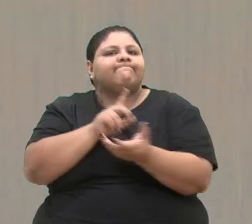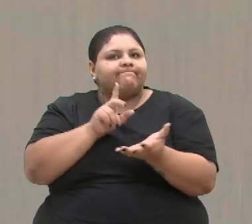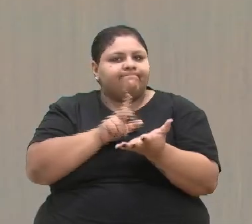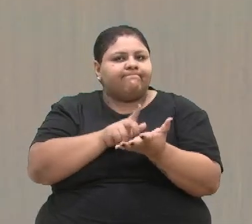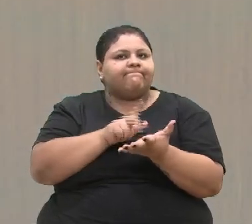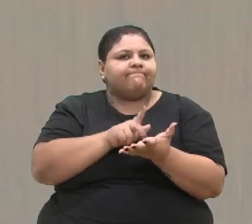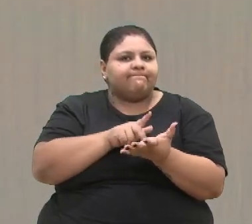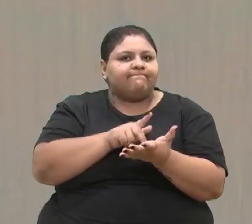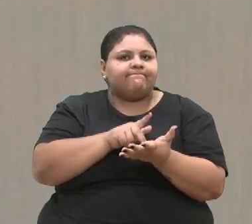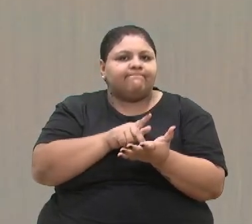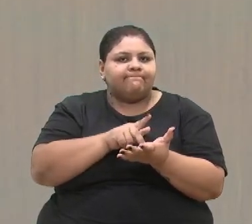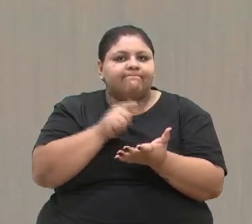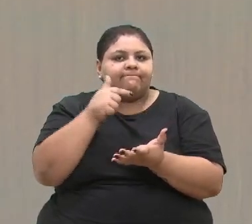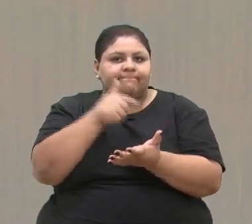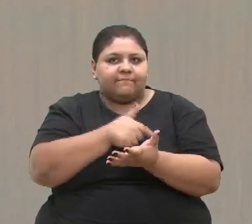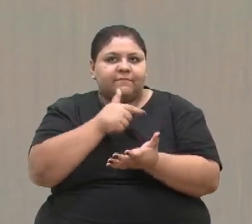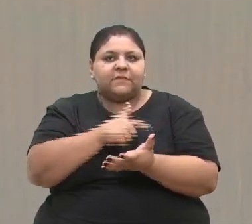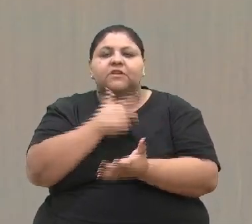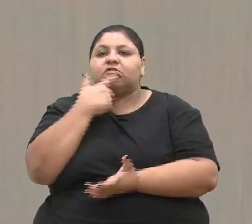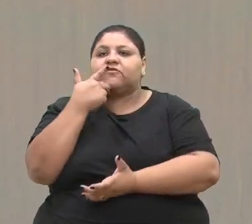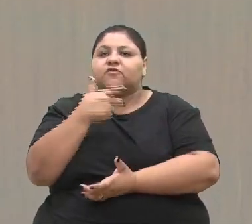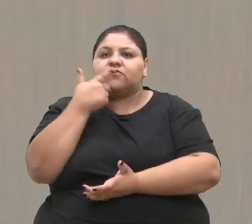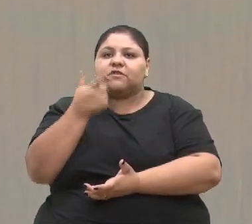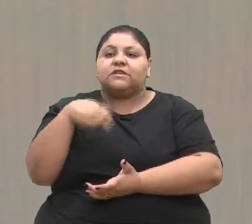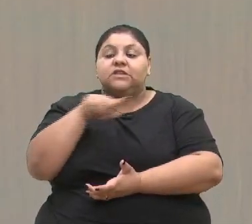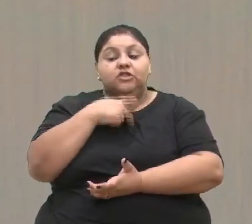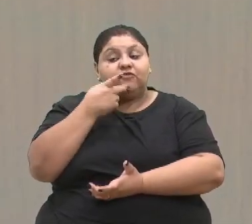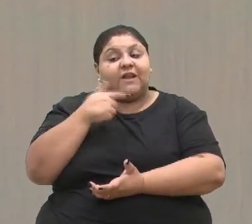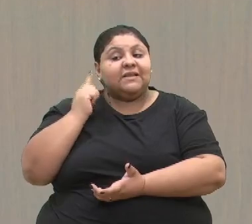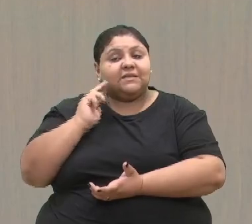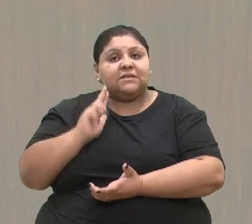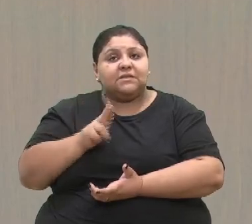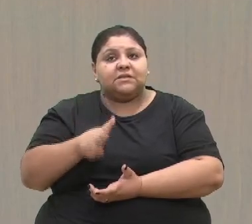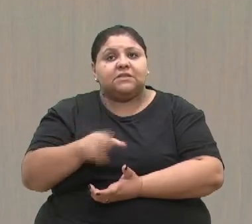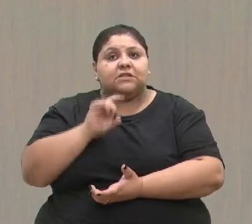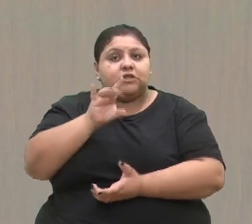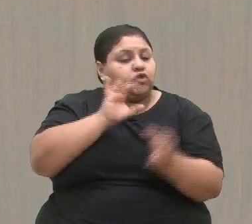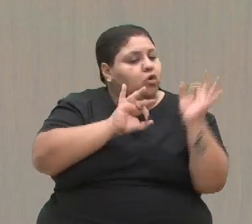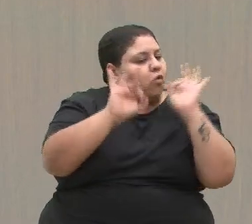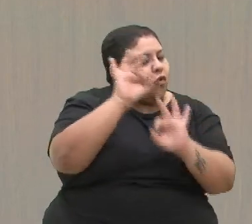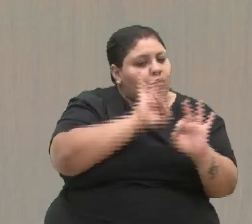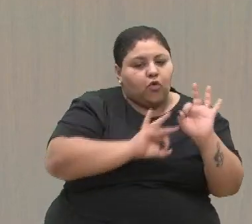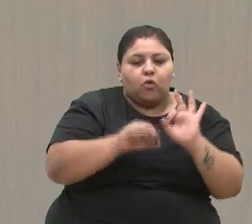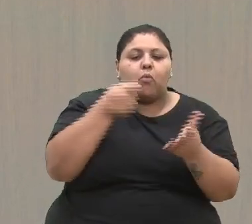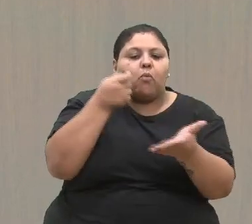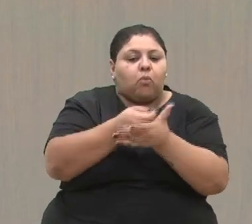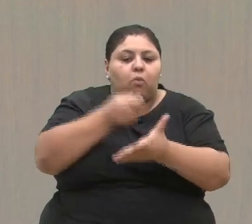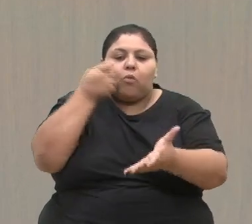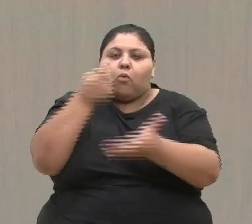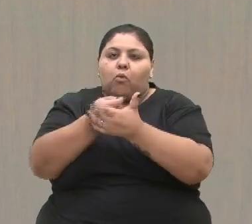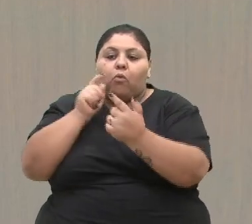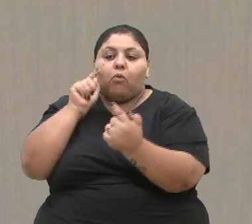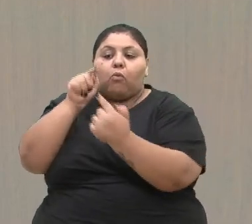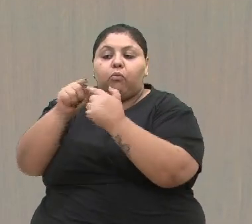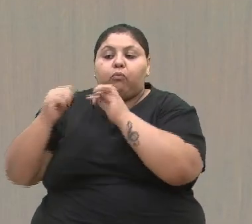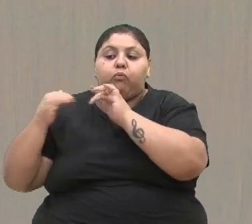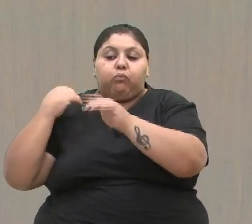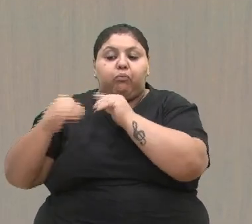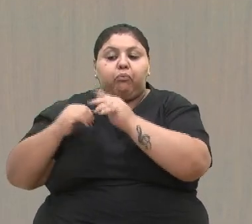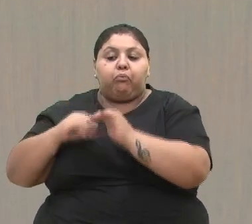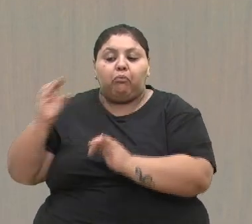de nosso estado e de nosso país. Sua parte, vereadora Rose. Não, só para lhe parabenizar, porque aquele dia